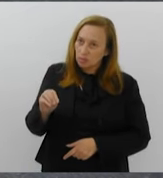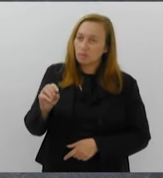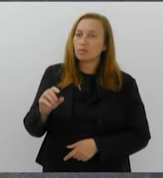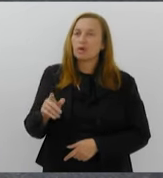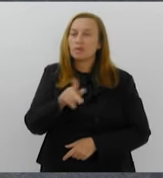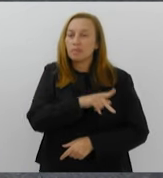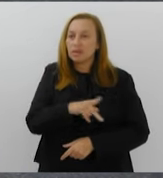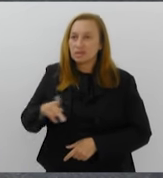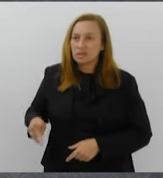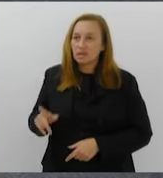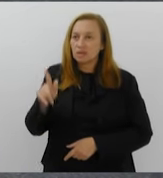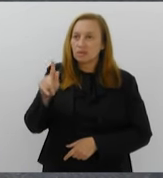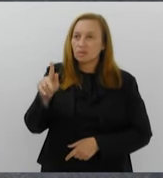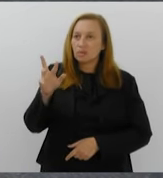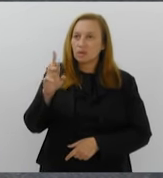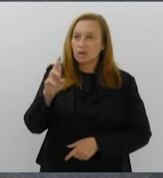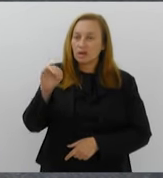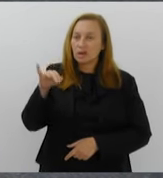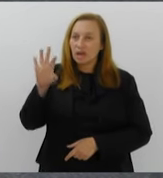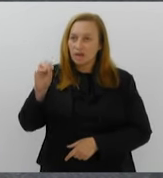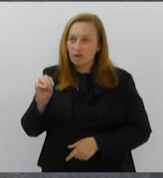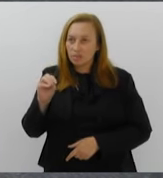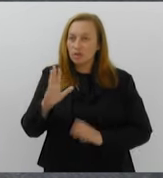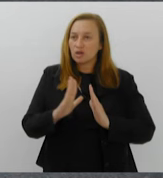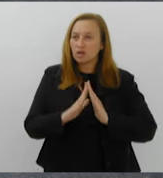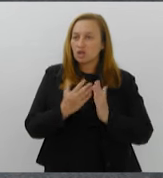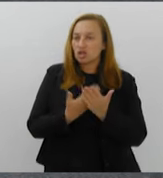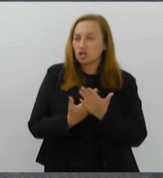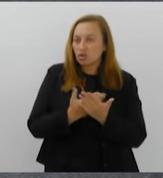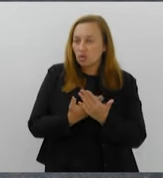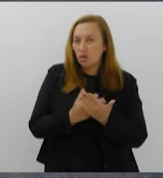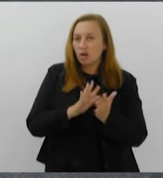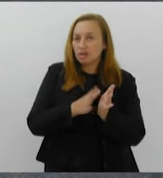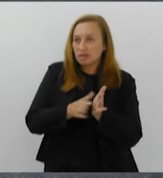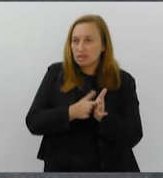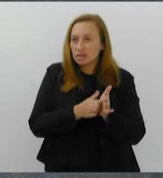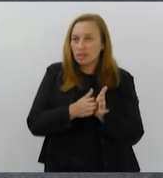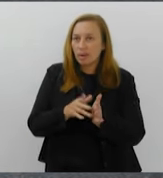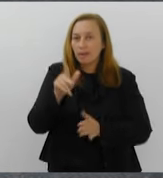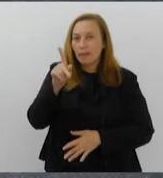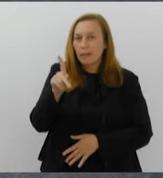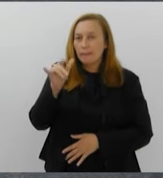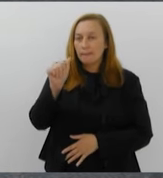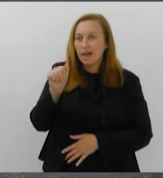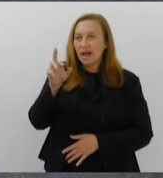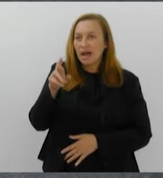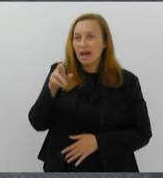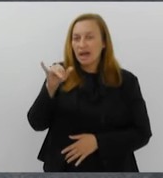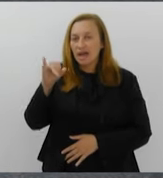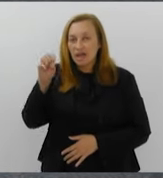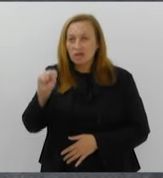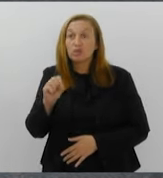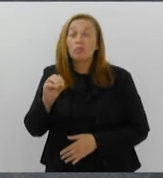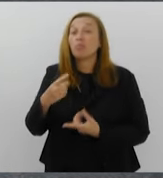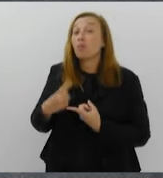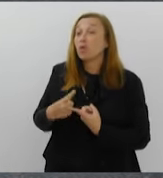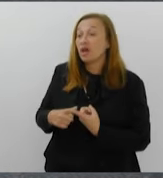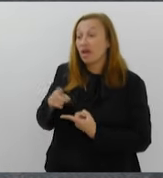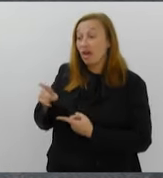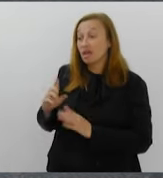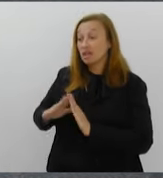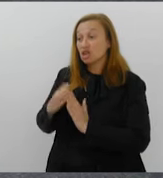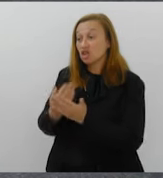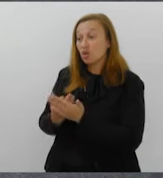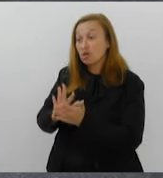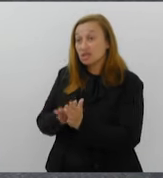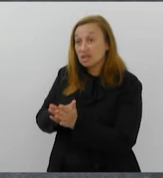presidente do Grêmio Recreativo Escola de Samba Paraíso do Tuiuti. Por quê? Essa escola de samba trouxe um